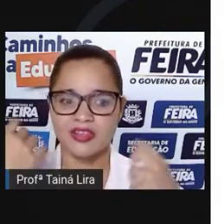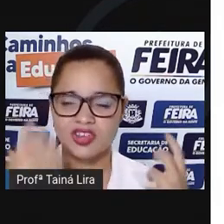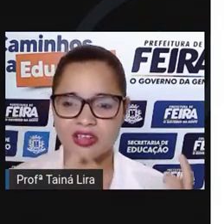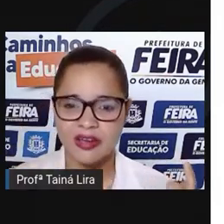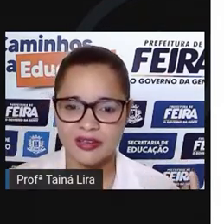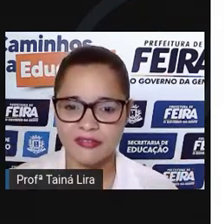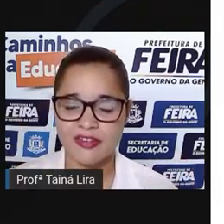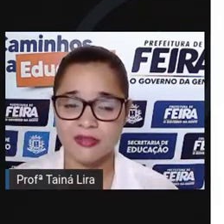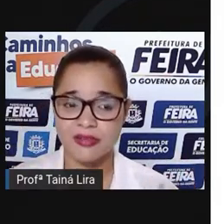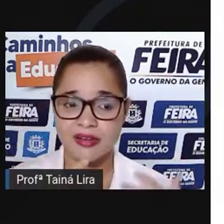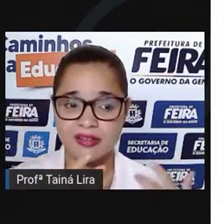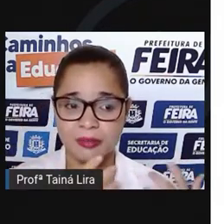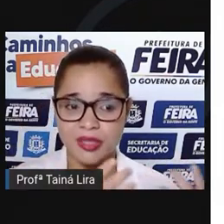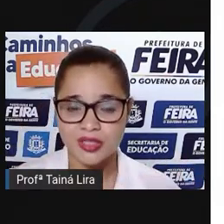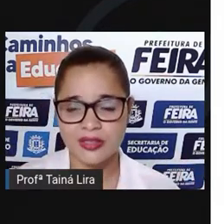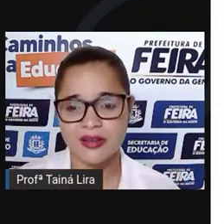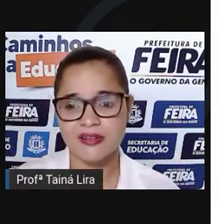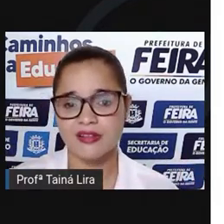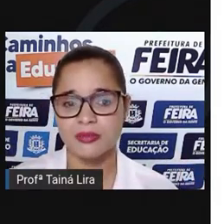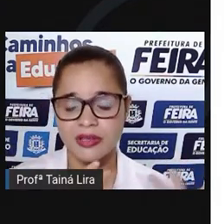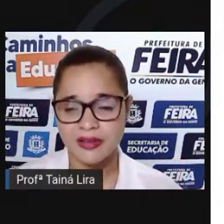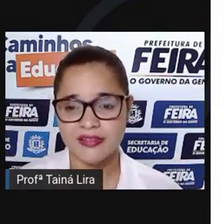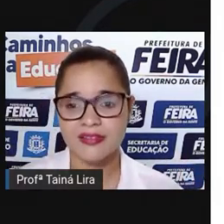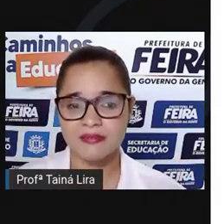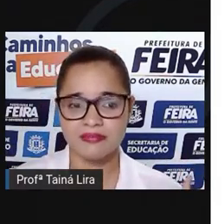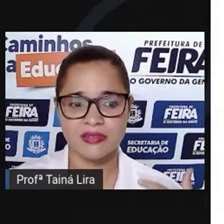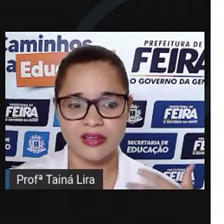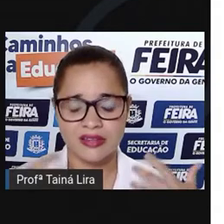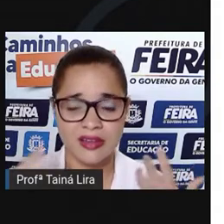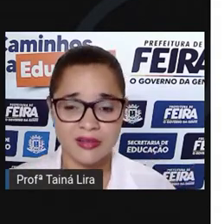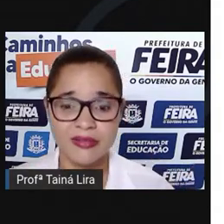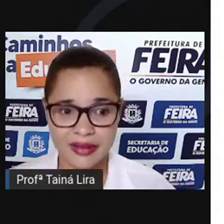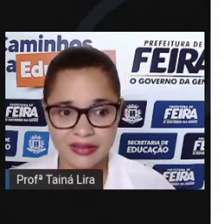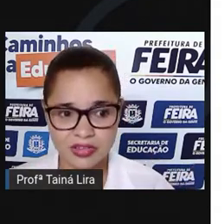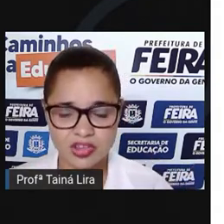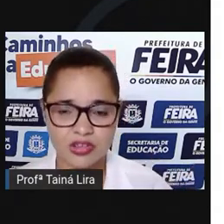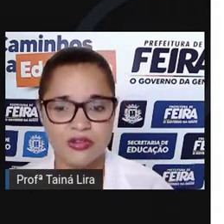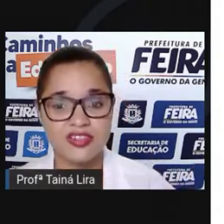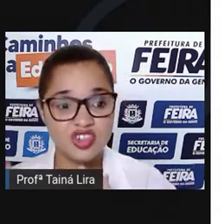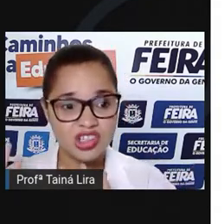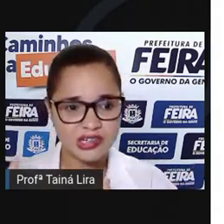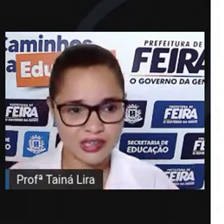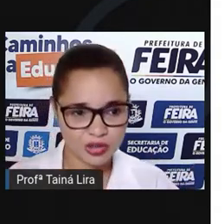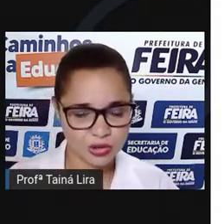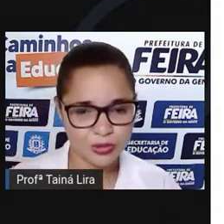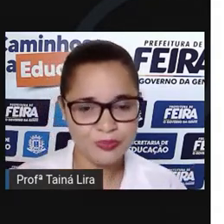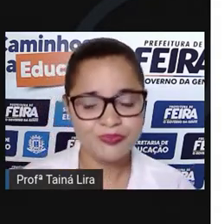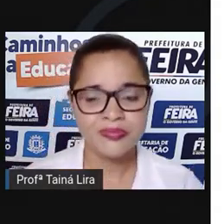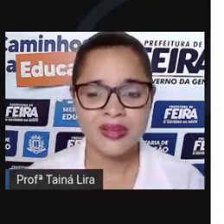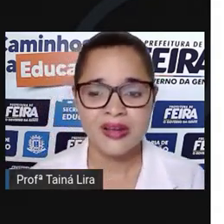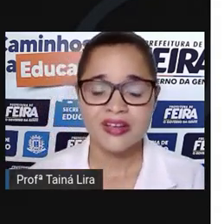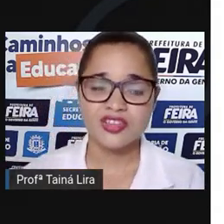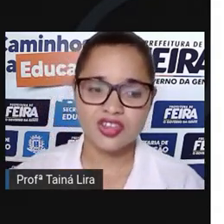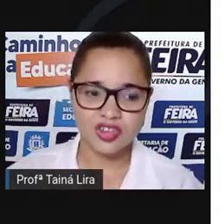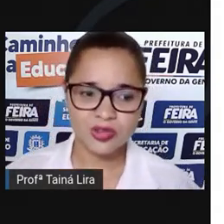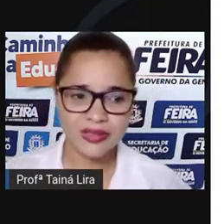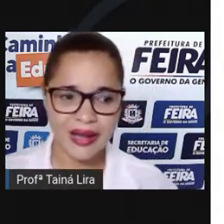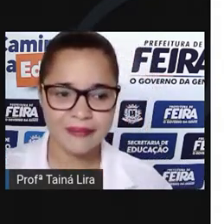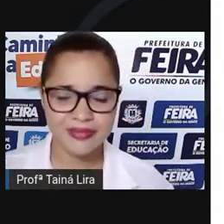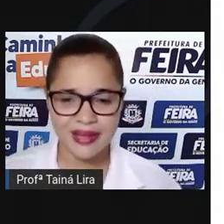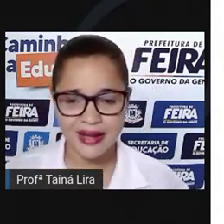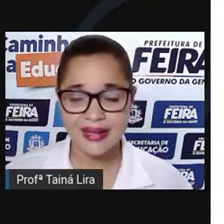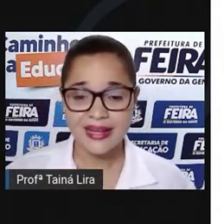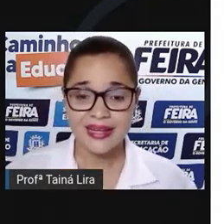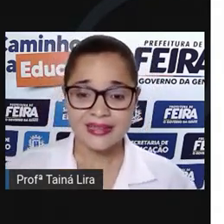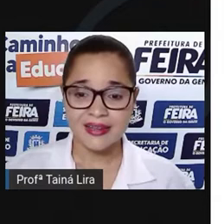tentando garantir aí fazer com que as meninas as mulheres têm um garantia o direito de